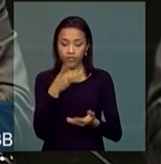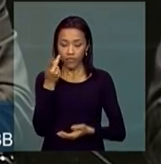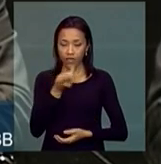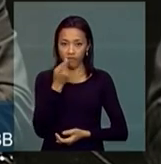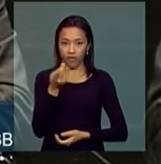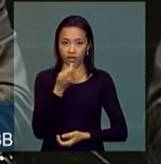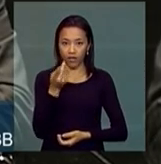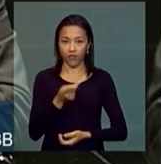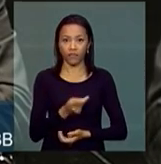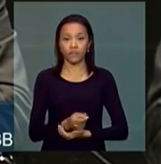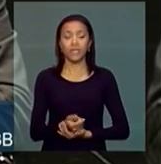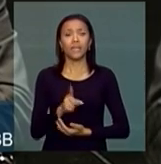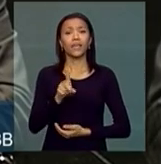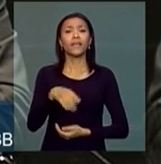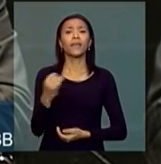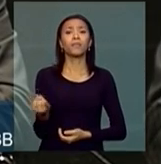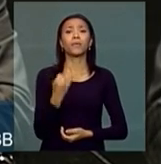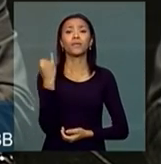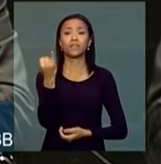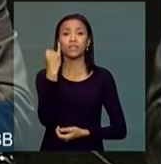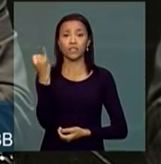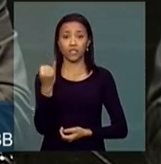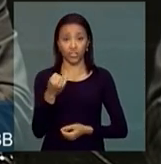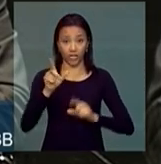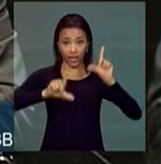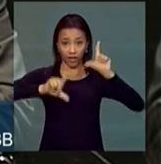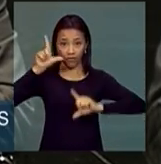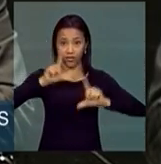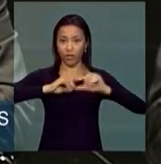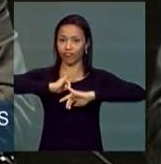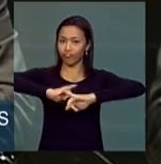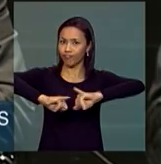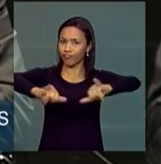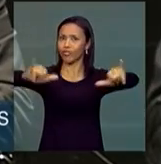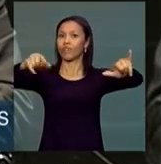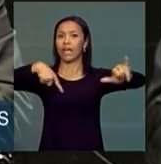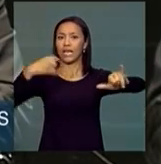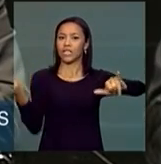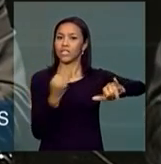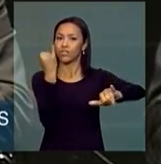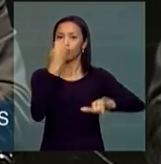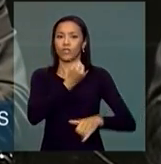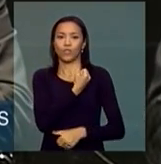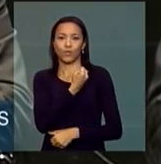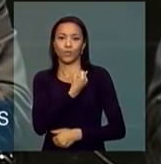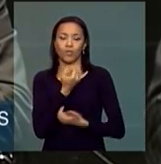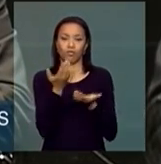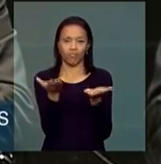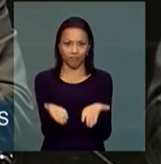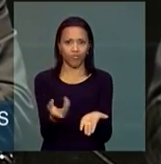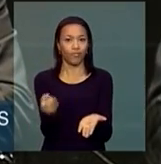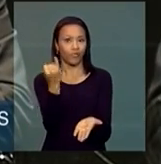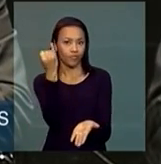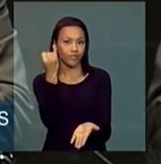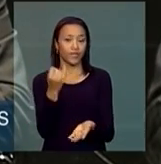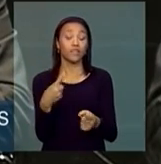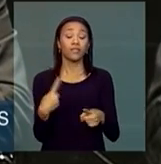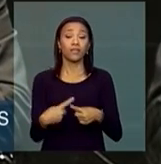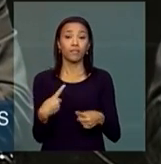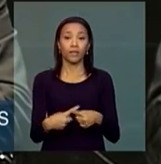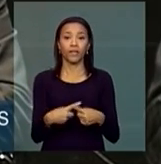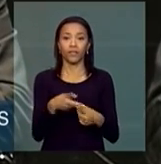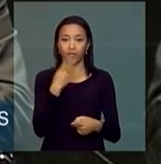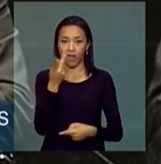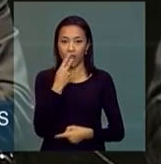dizer que é muito importante que a imprensa esteja aqui para divulgar esses números, mas colocar, sobretudo, aquilo